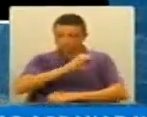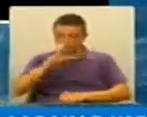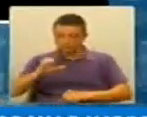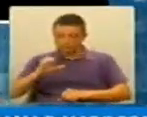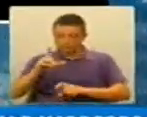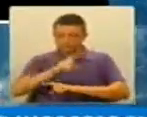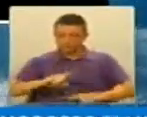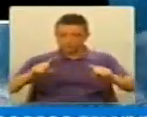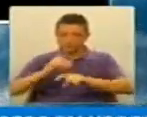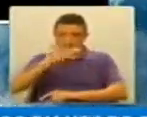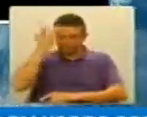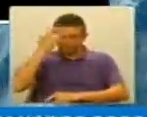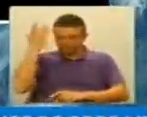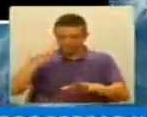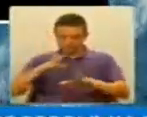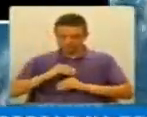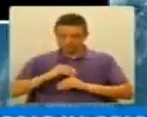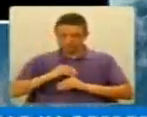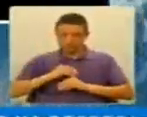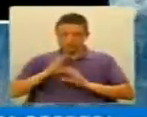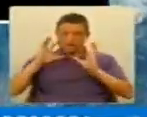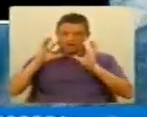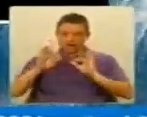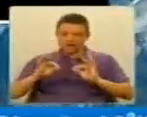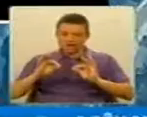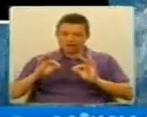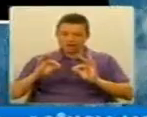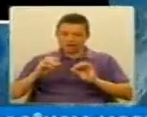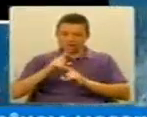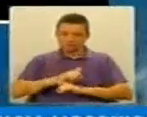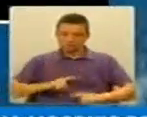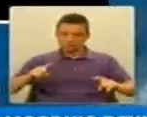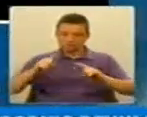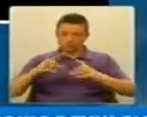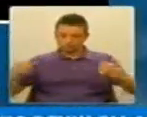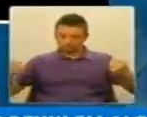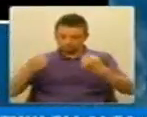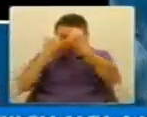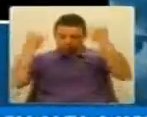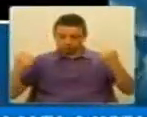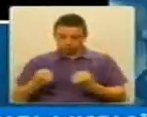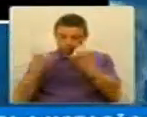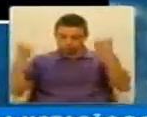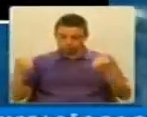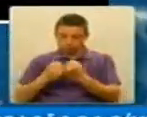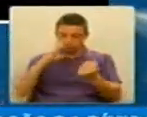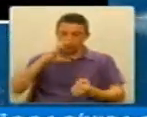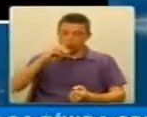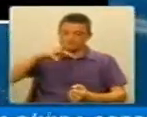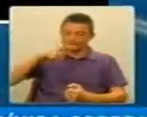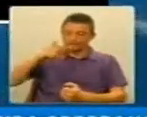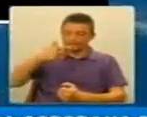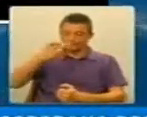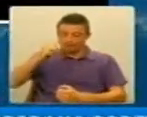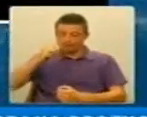muito fácil admitir esta periodicidade da passagem dos choques dos cometas com a Terra. E depois temos outra questão, é que não foram apenas os